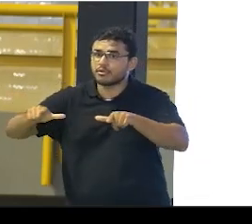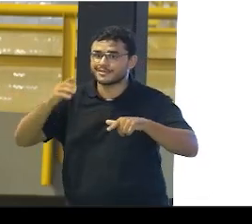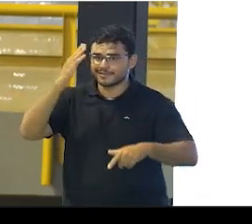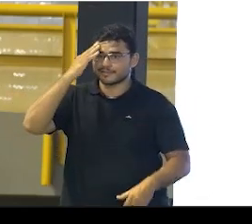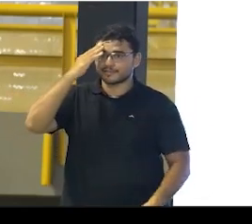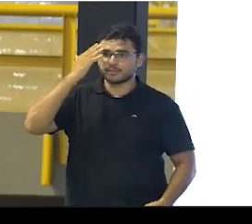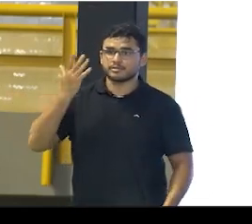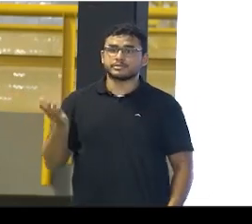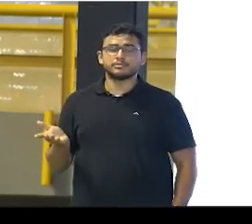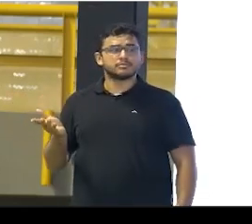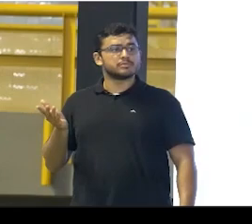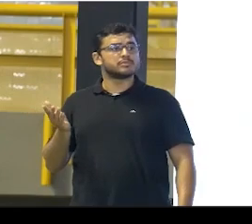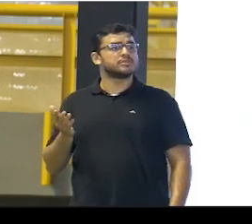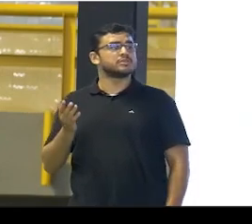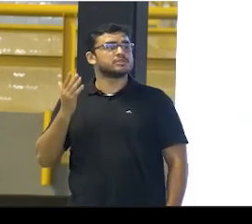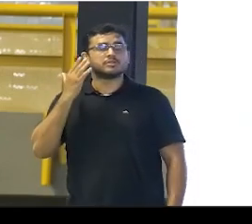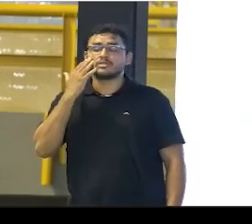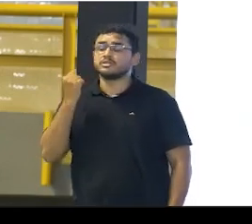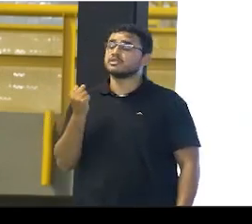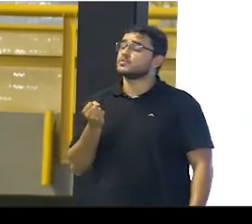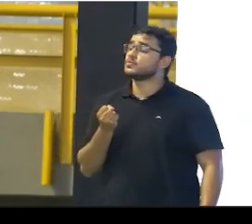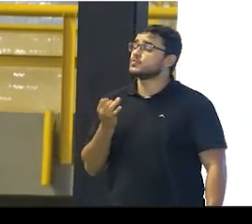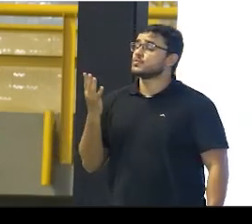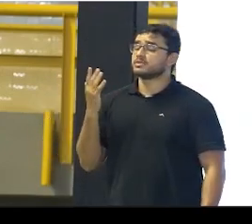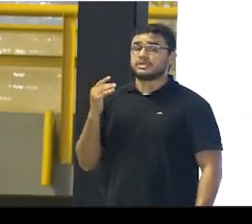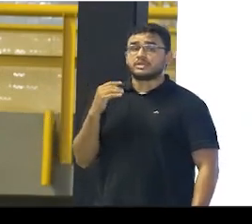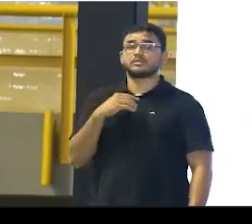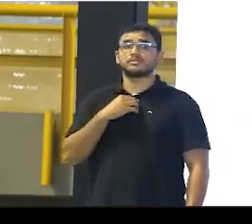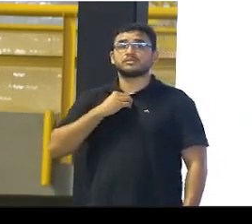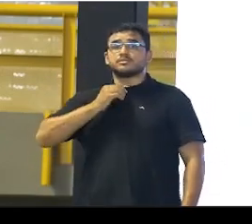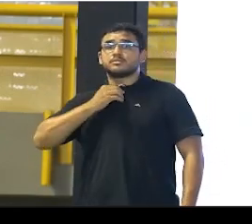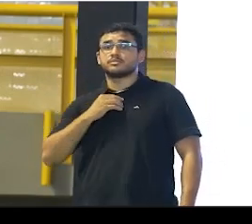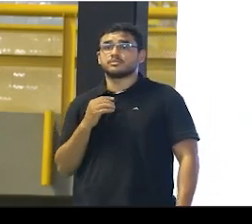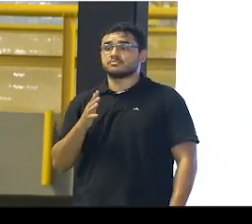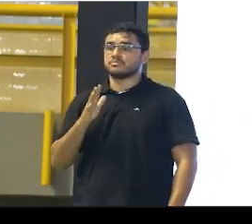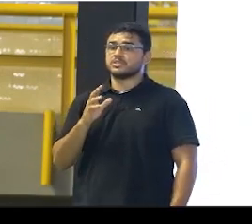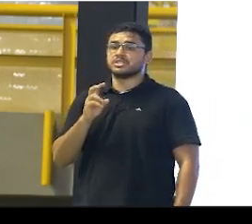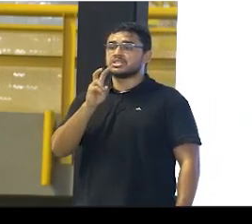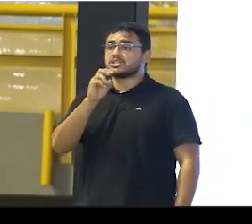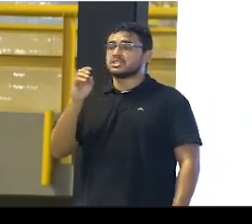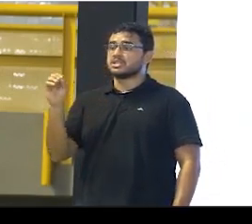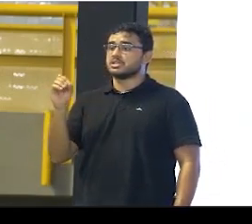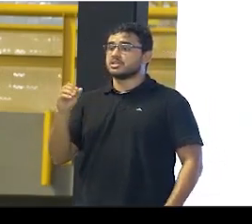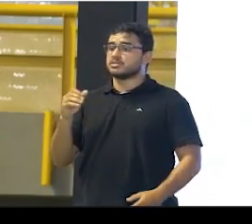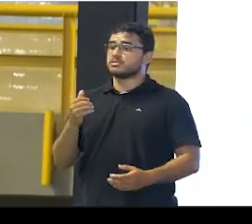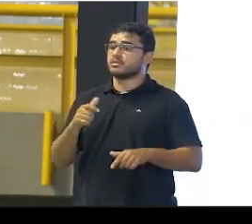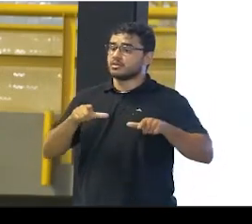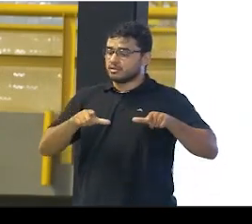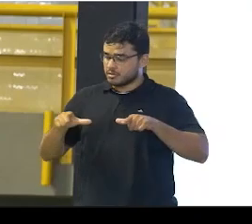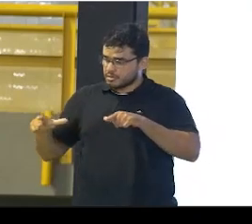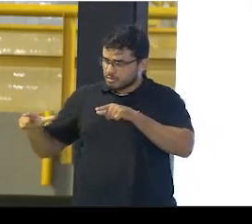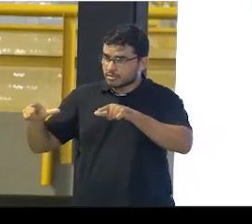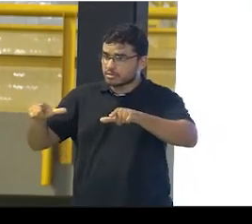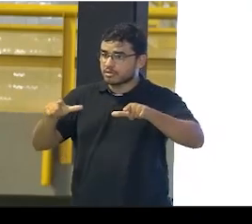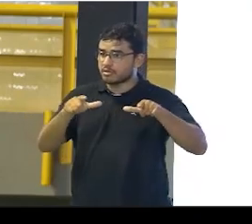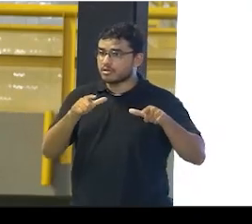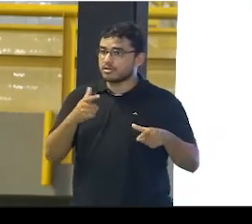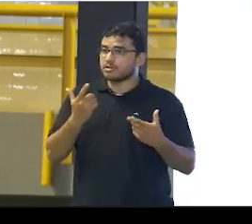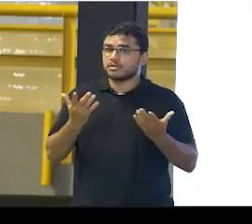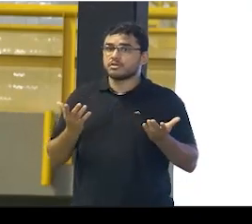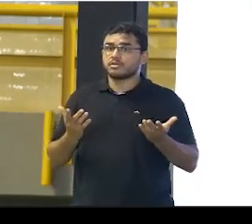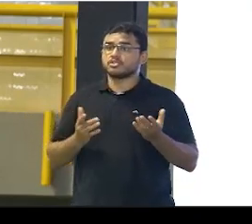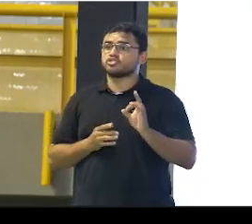tudo, seria Bzão mais Bzinho. Se tivesse isso aqui tudo, ó, Bzão mais Bzinho, vezes